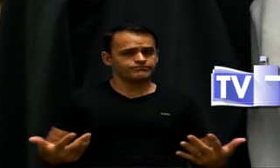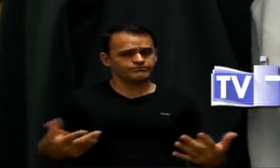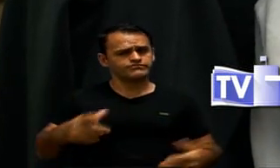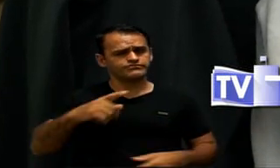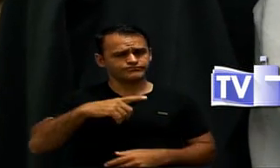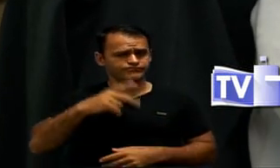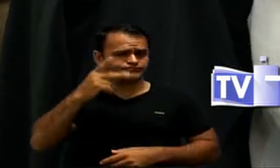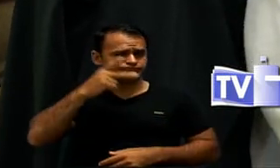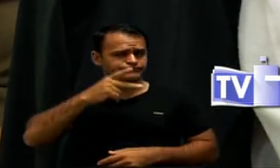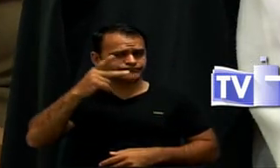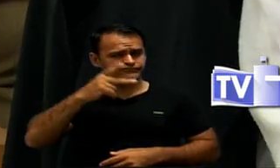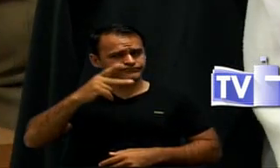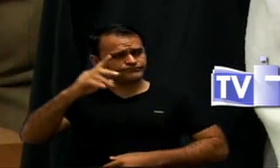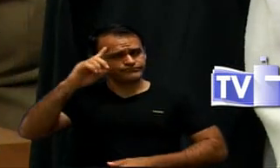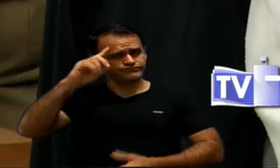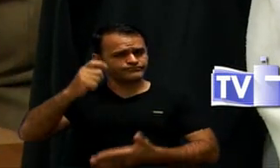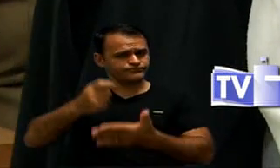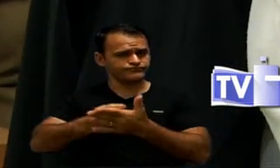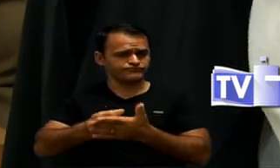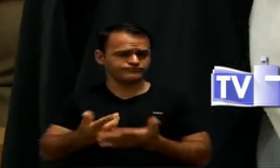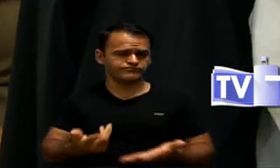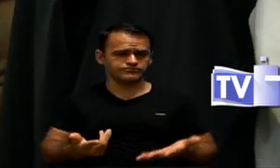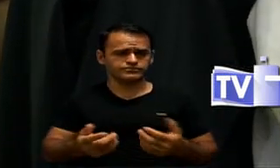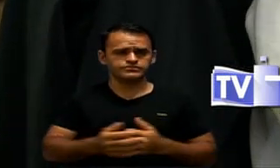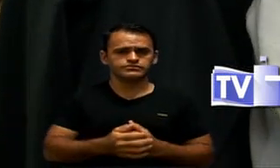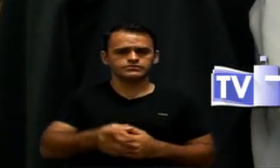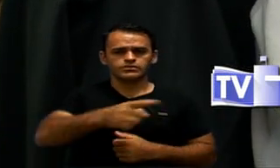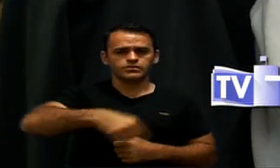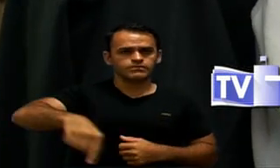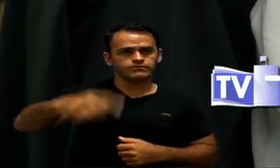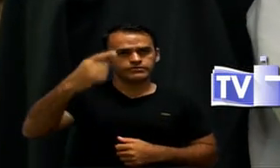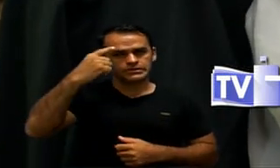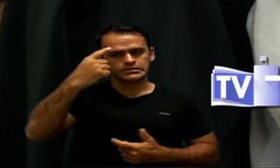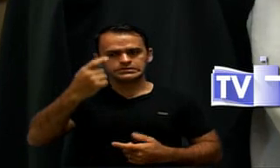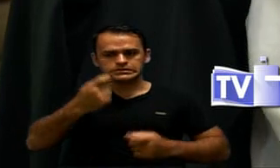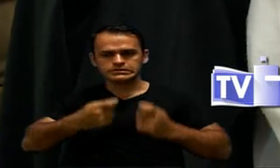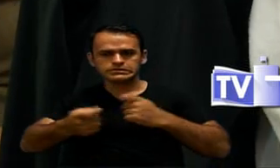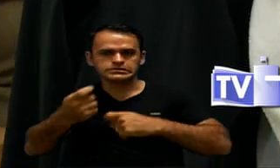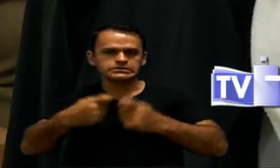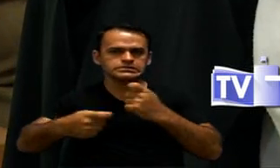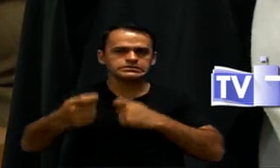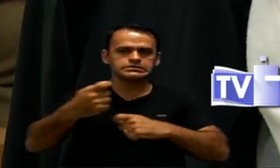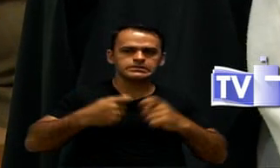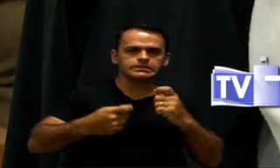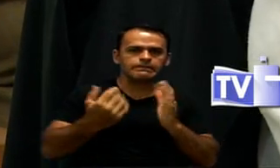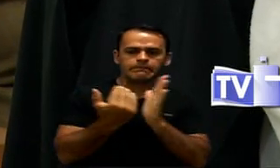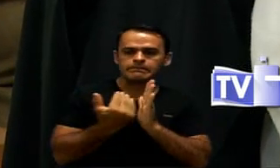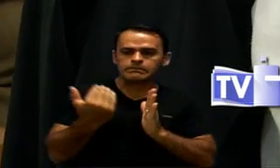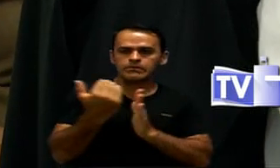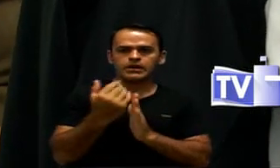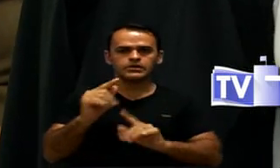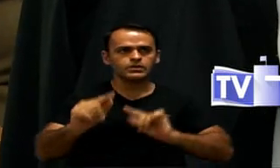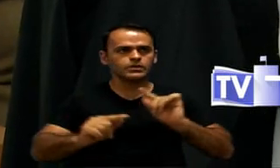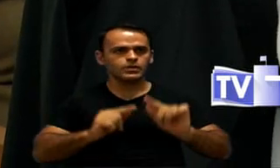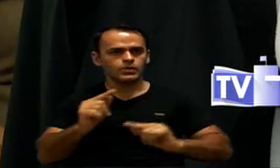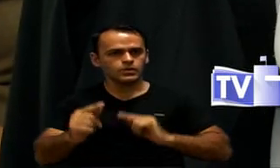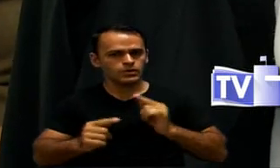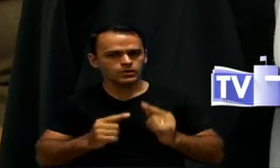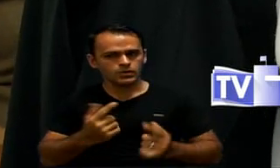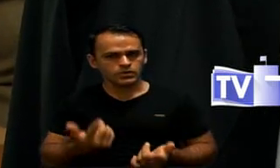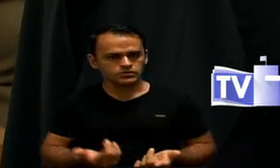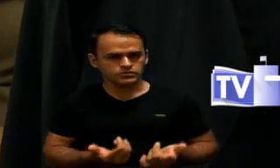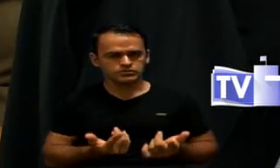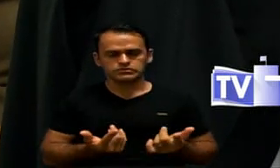política, sim. Por quê? Porque nós pensamos o que é mais econômico para a Defensoria. O que